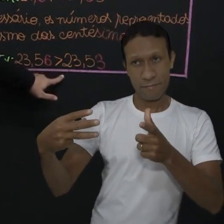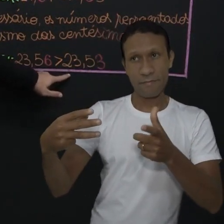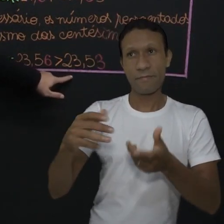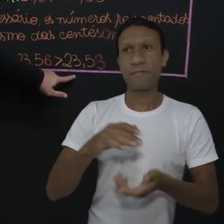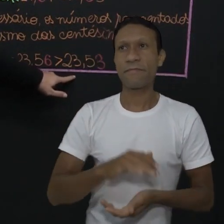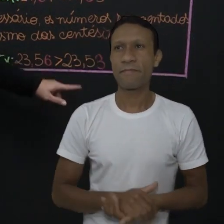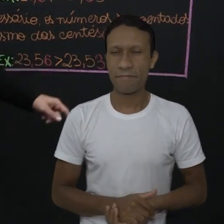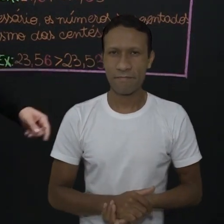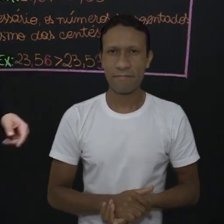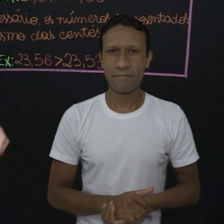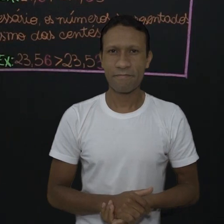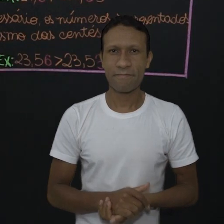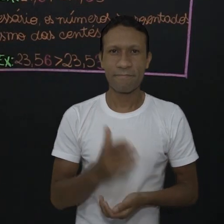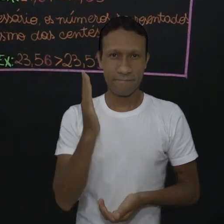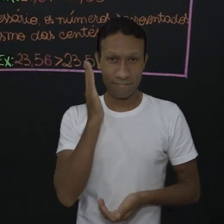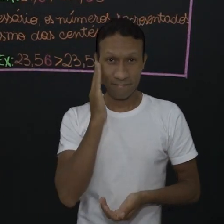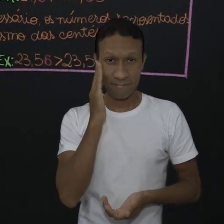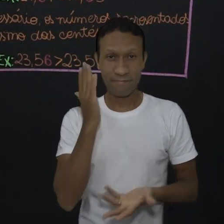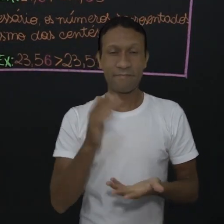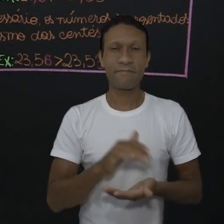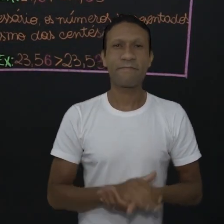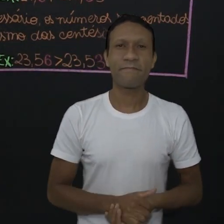23,56 é maior que